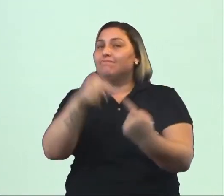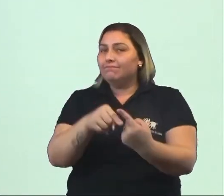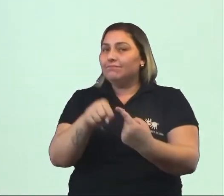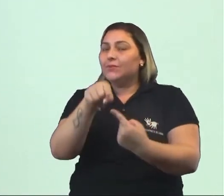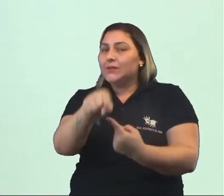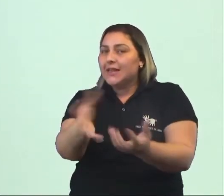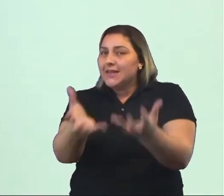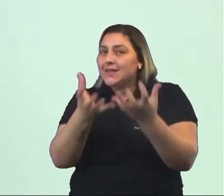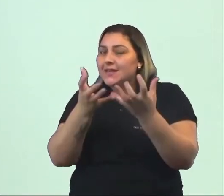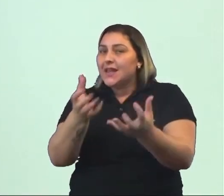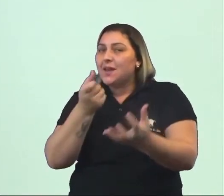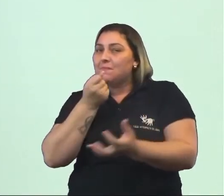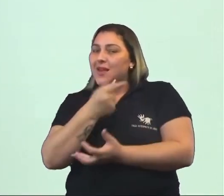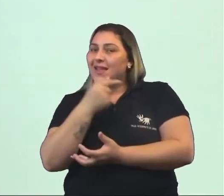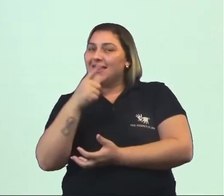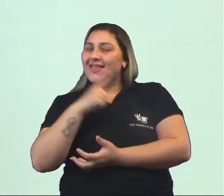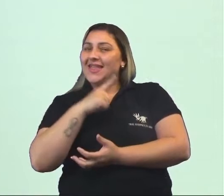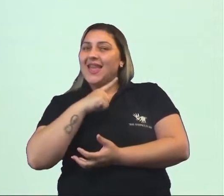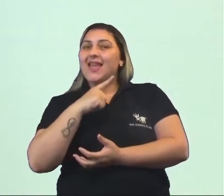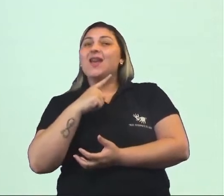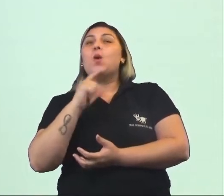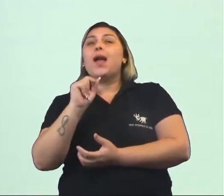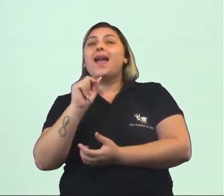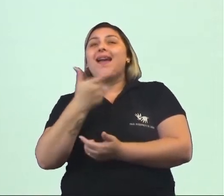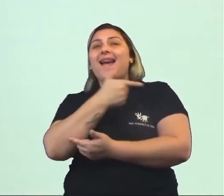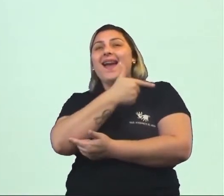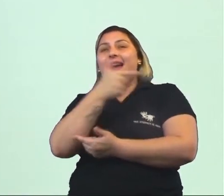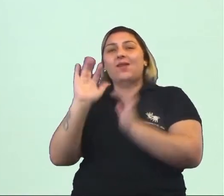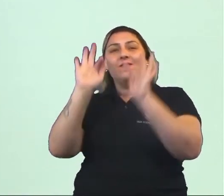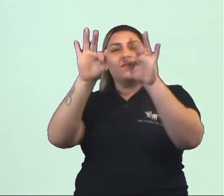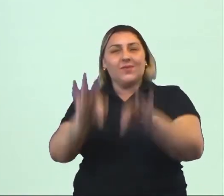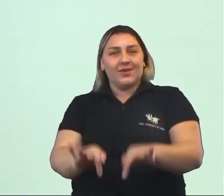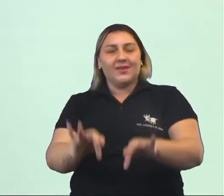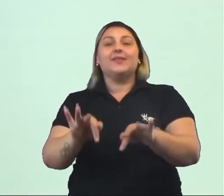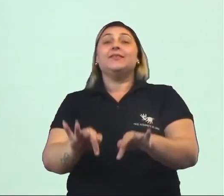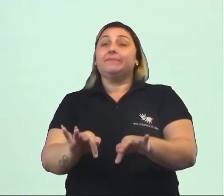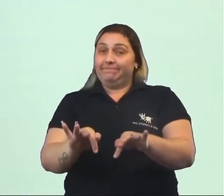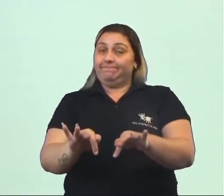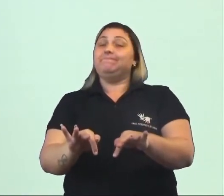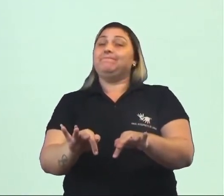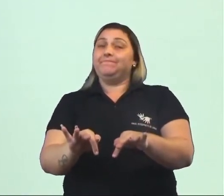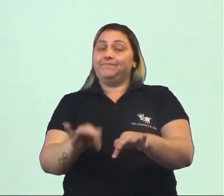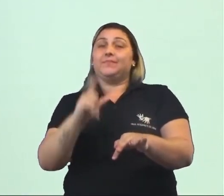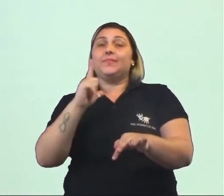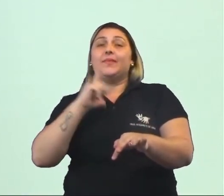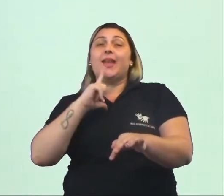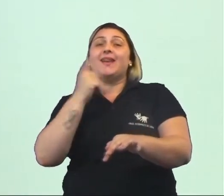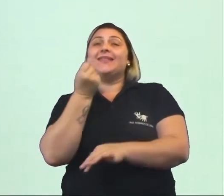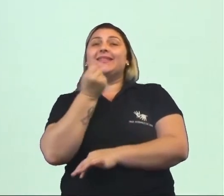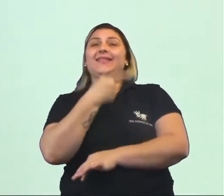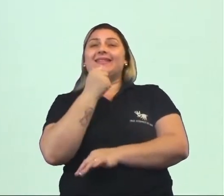Você vai querer que sua piada ela tenha humor no final, que quebre a expectativa causando